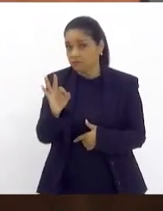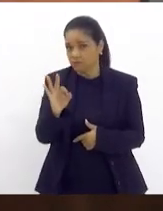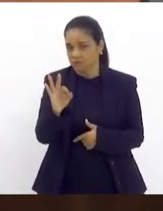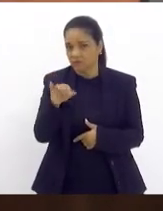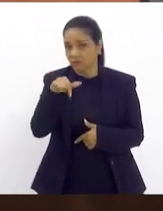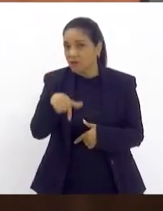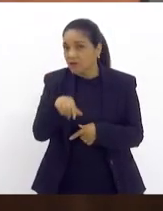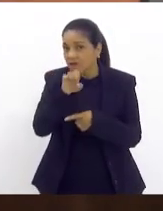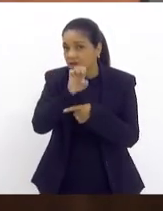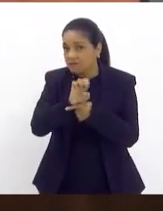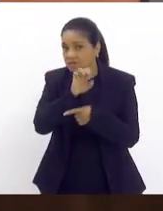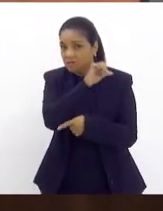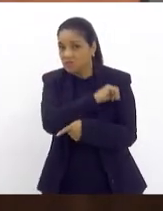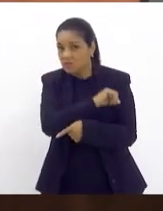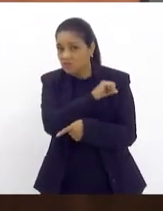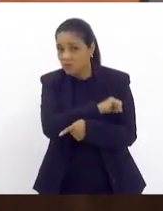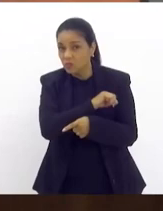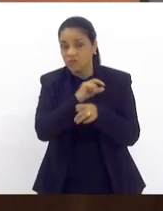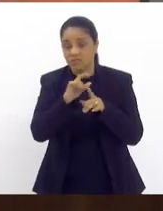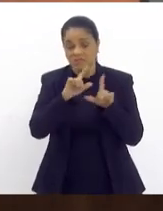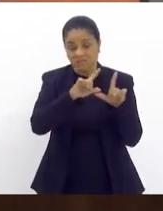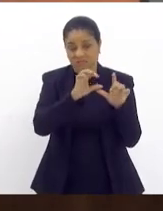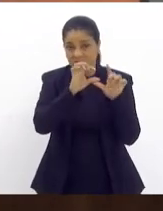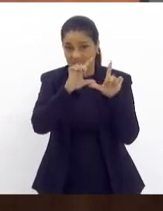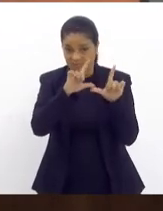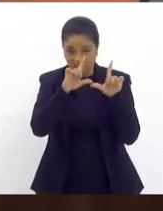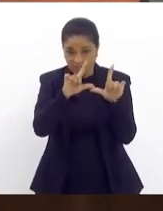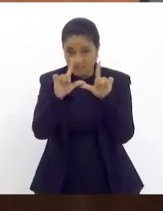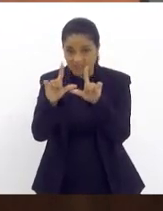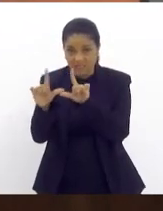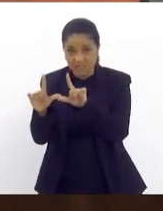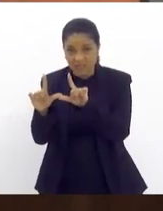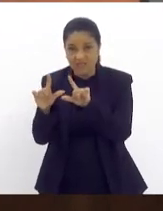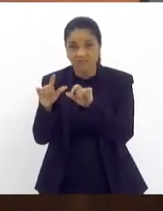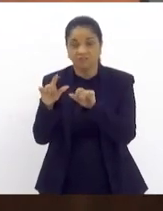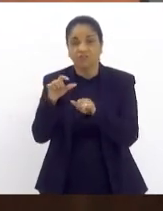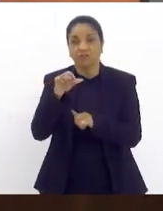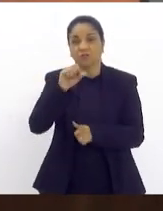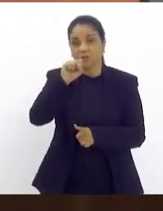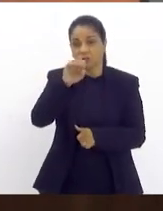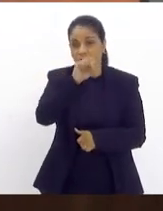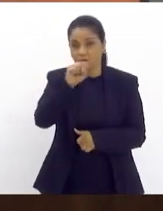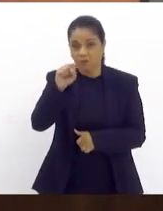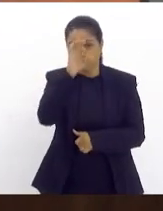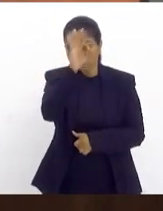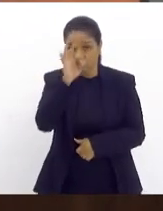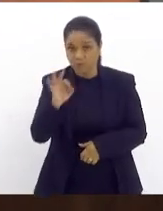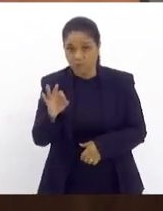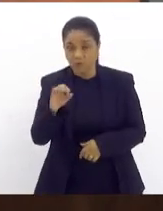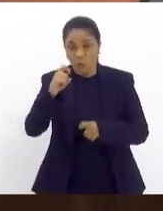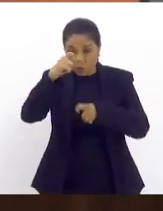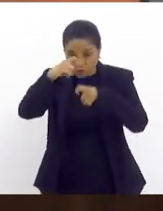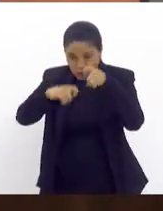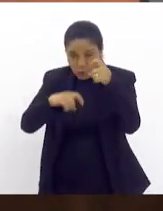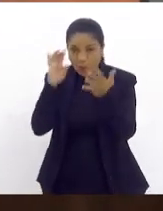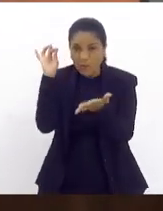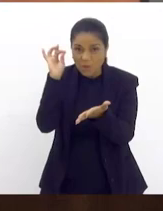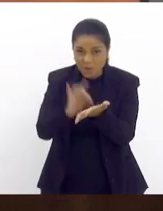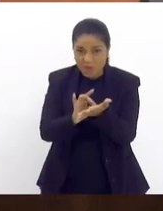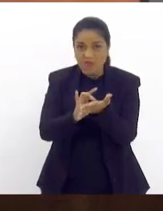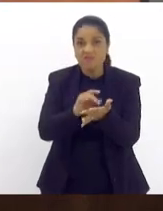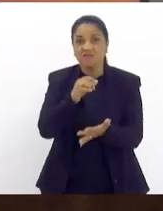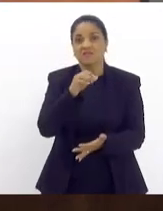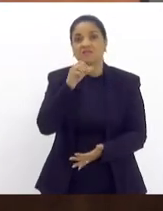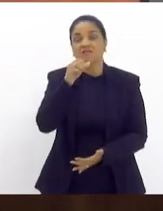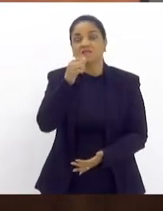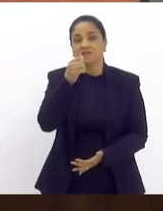a divulgação de estupro 88 por cento estupro chegou a 86%